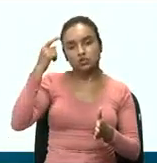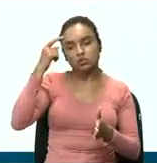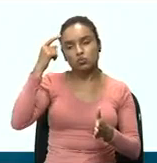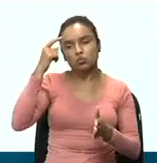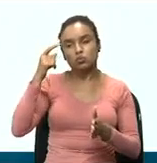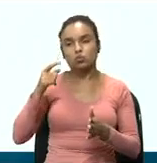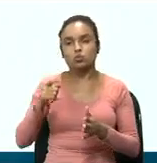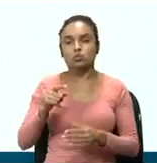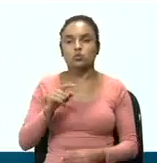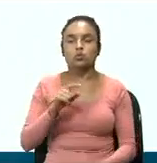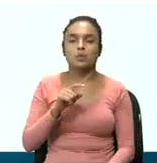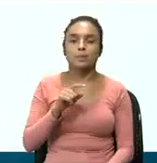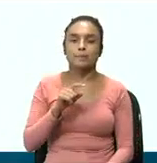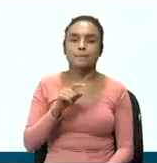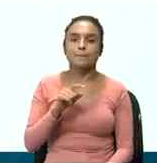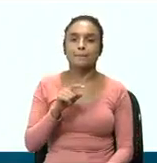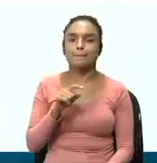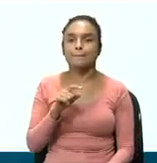como